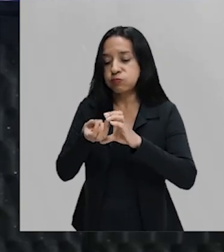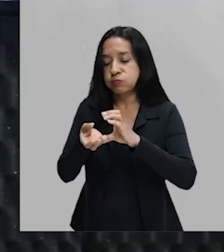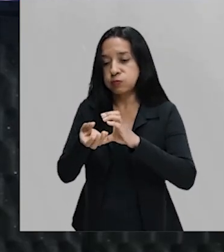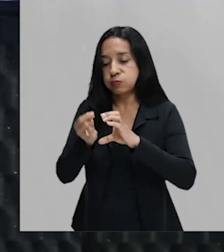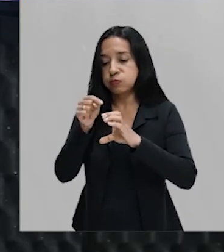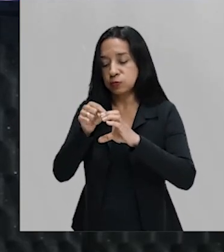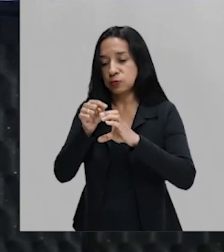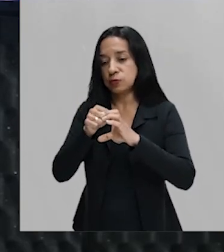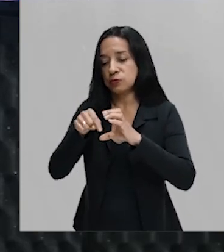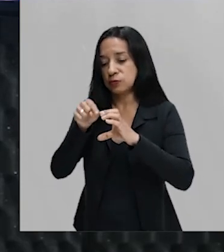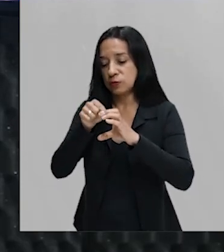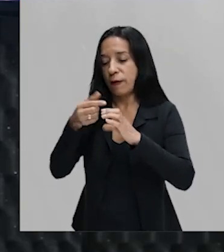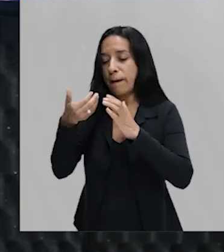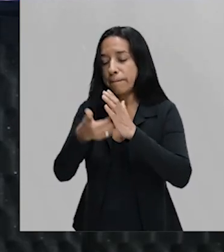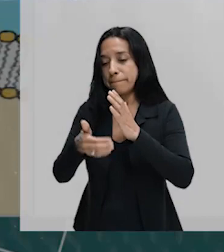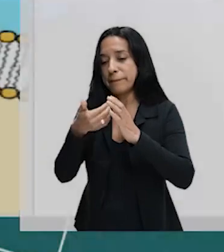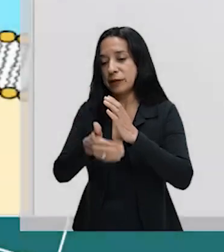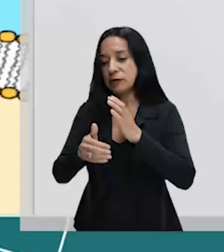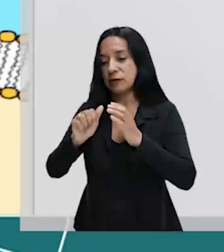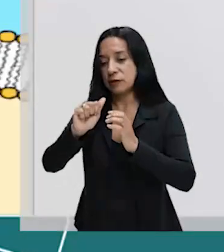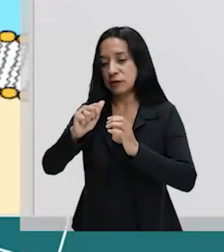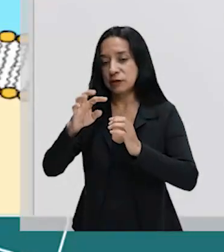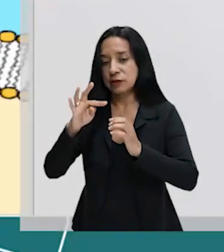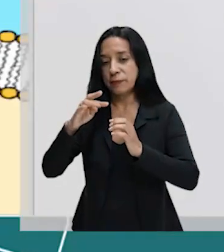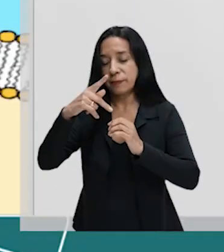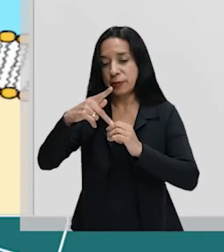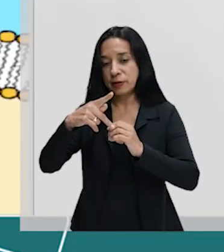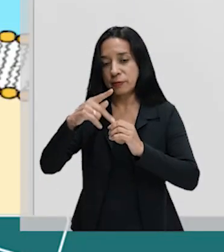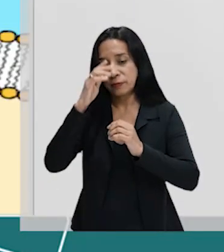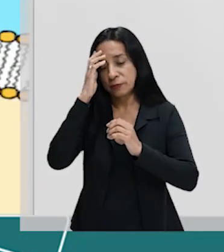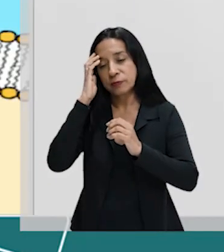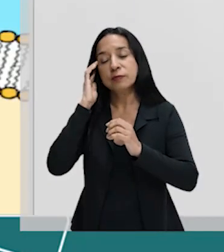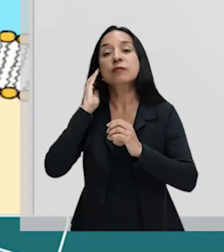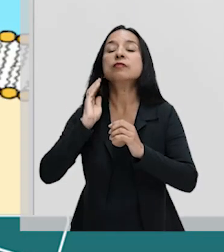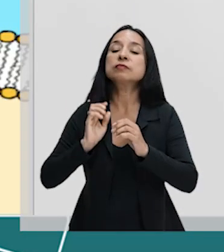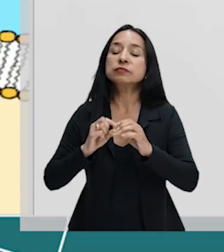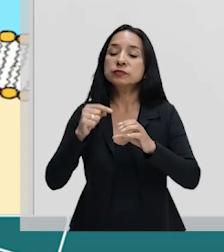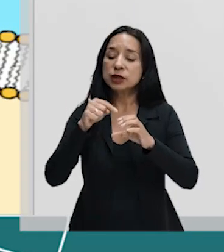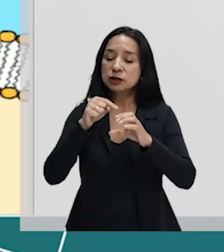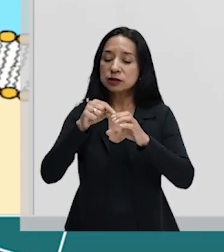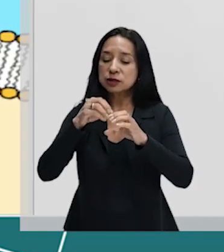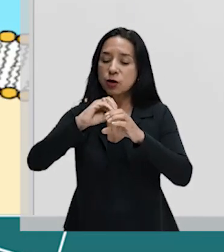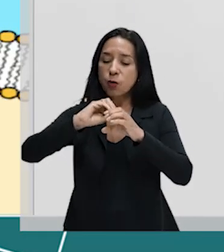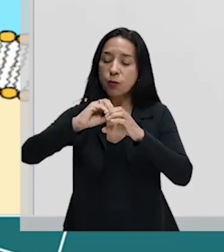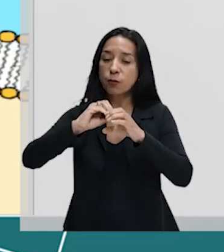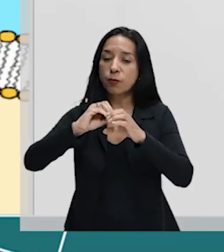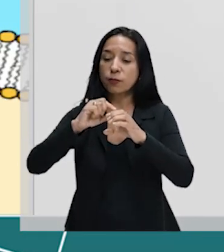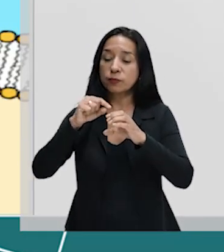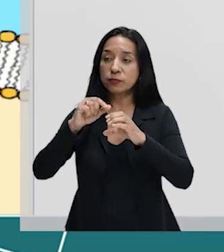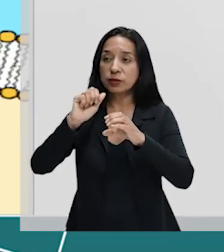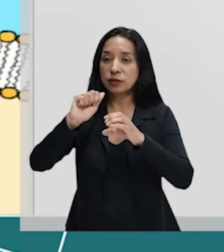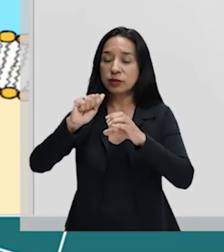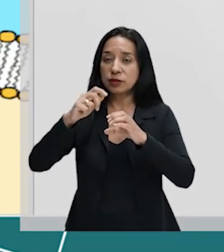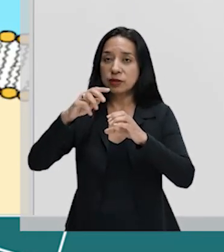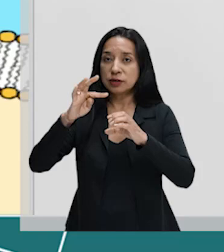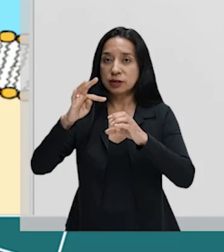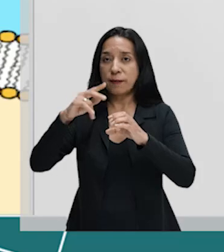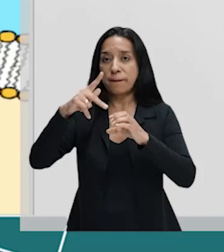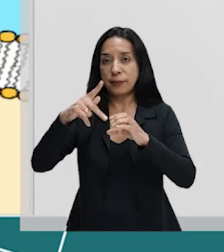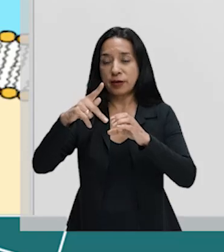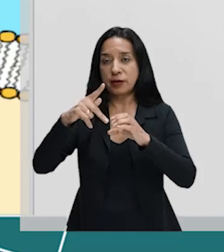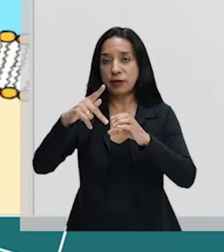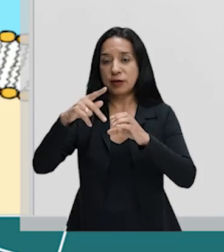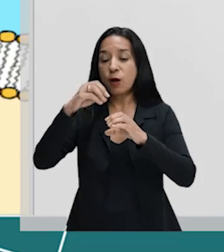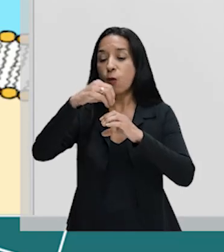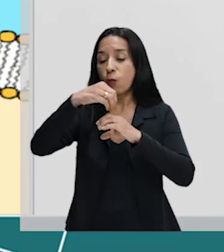vai o quê? Vai gastar o ATP. O ATP é uma molécula, é uma molécula de